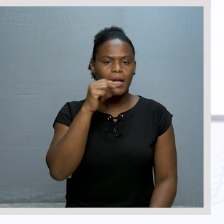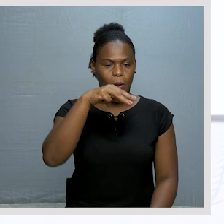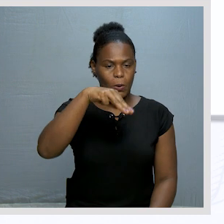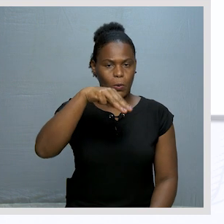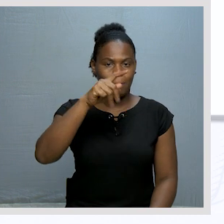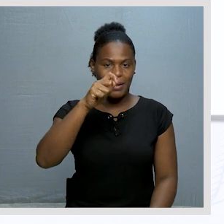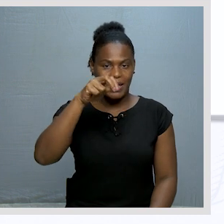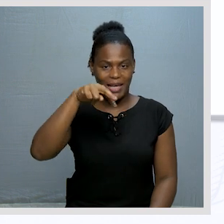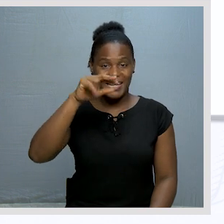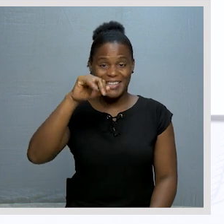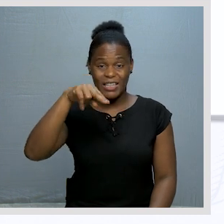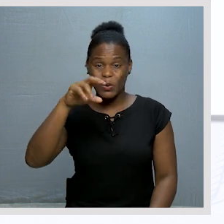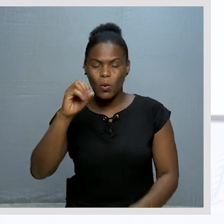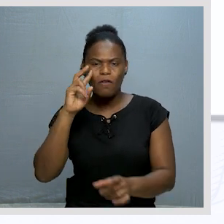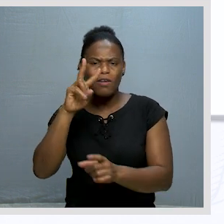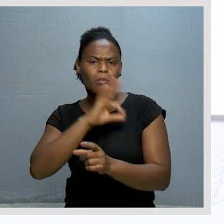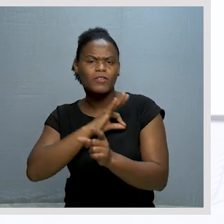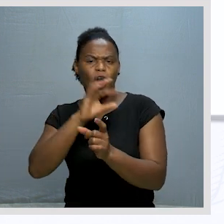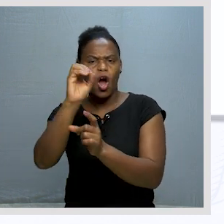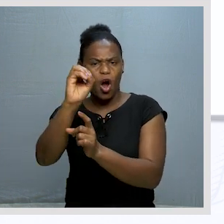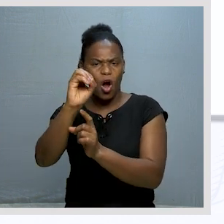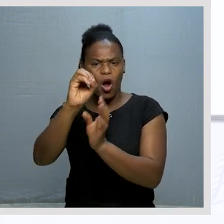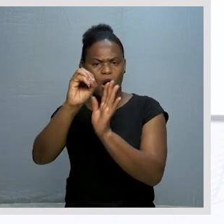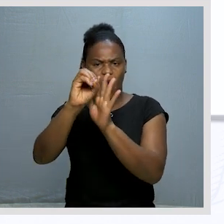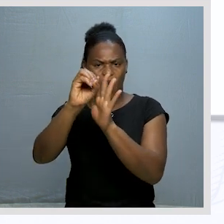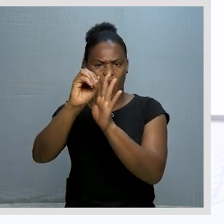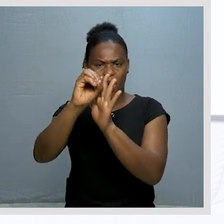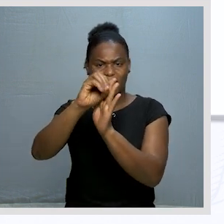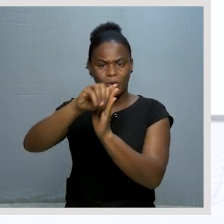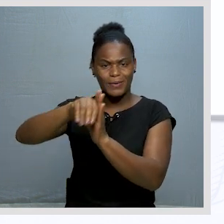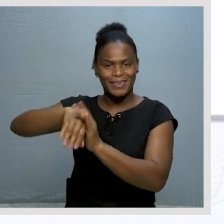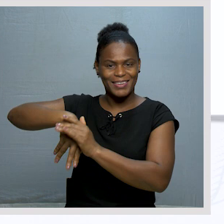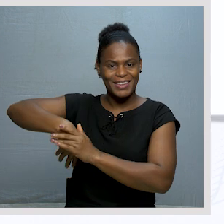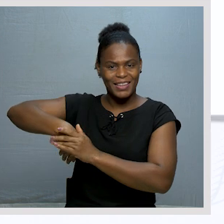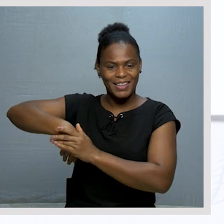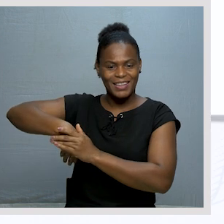Mini. Então, vamos trocar esse O por um A e ficamos com